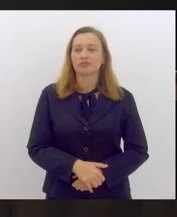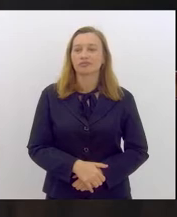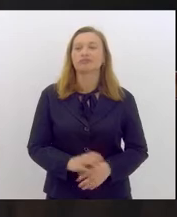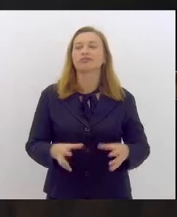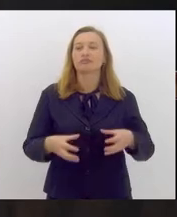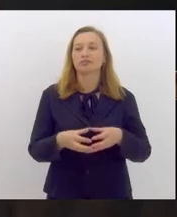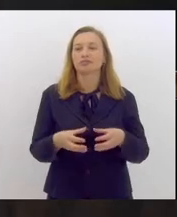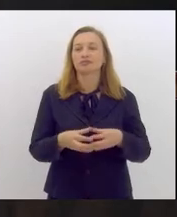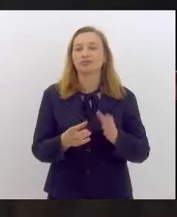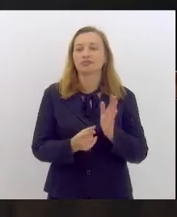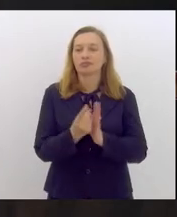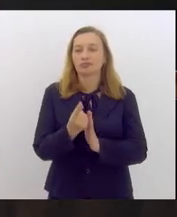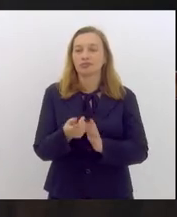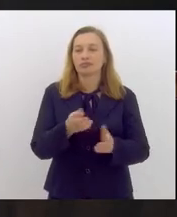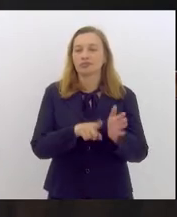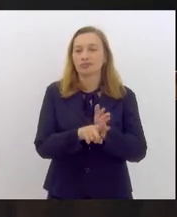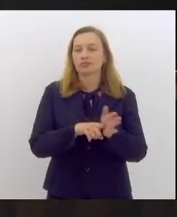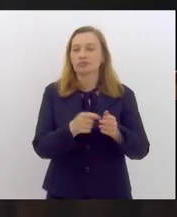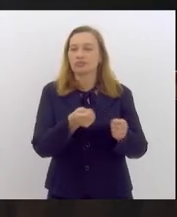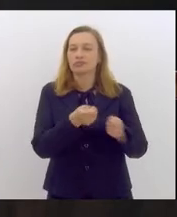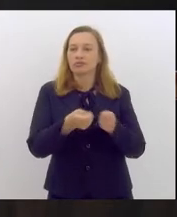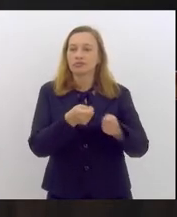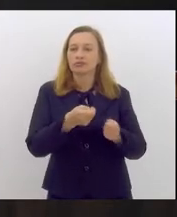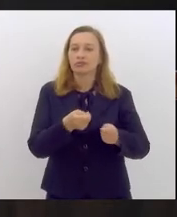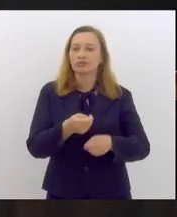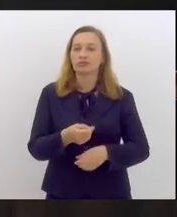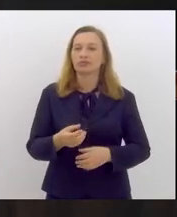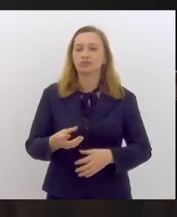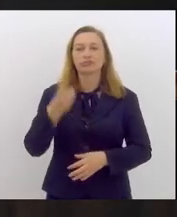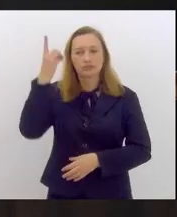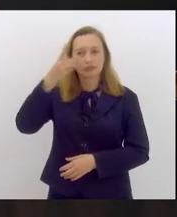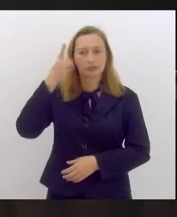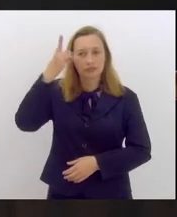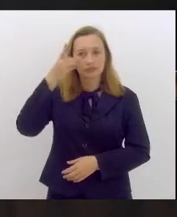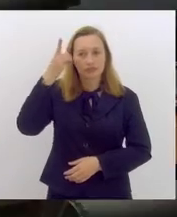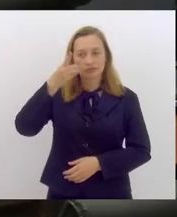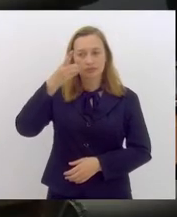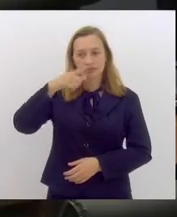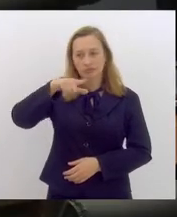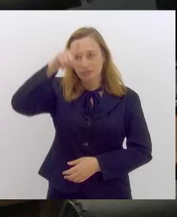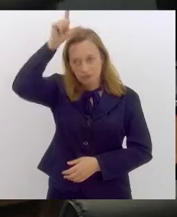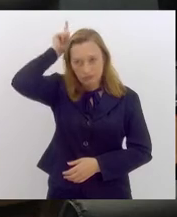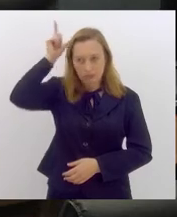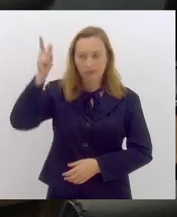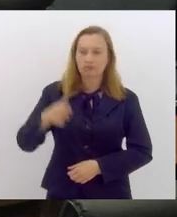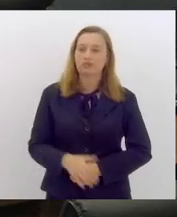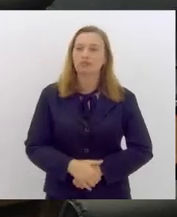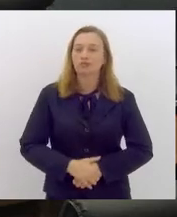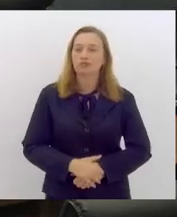Pela Comissão de Orçamento, Fiscalização Financeira e Controle, deputado Luiz Paulo.